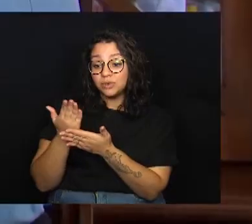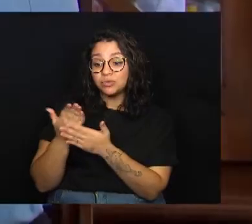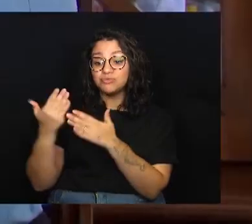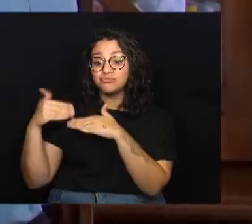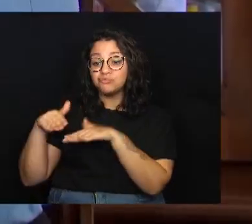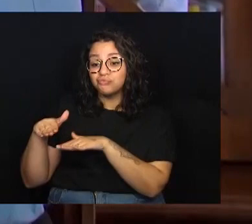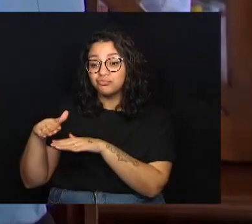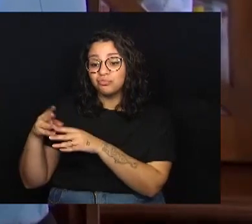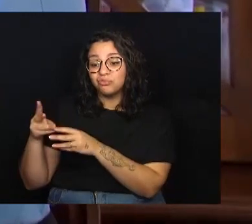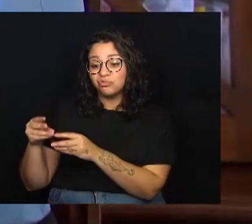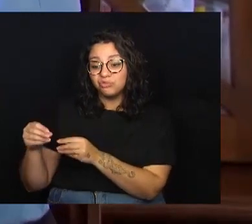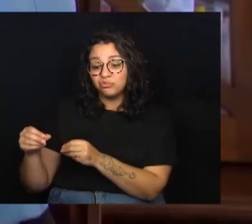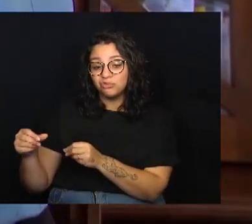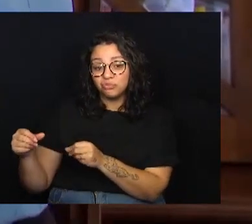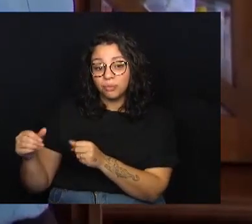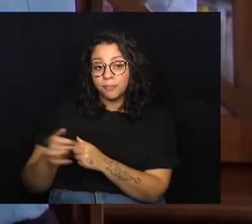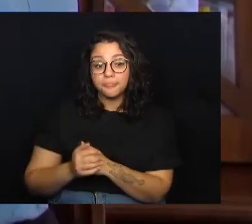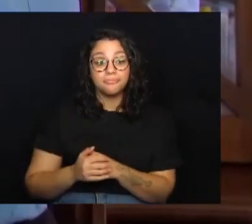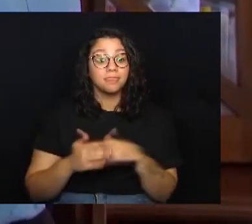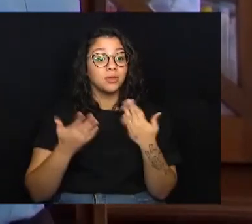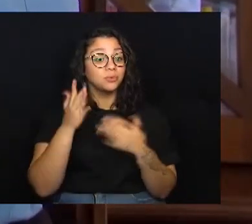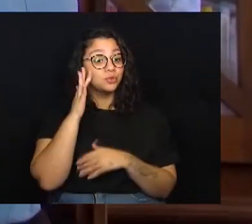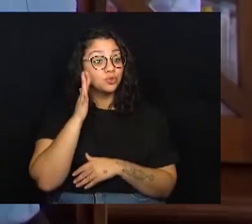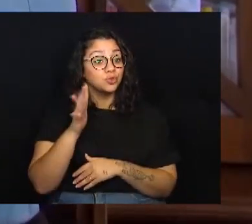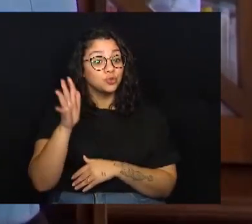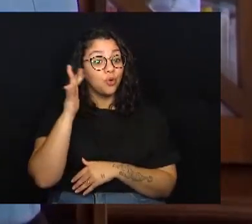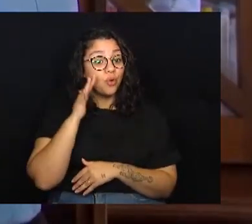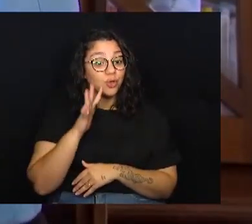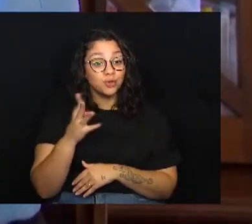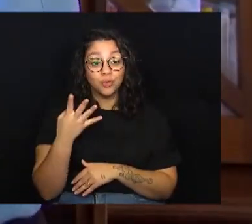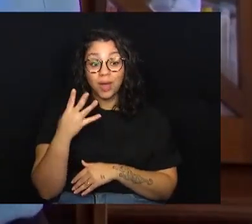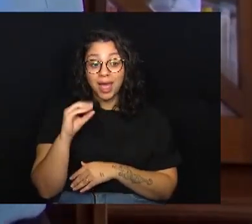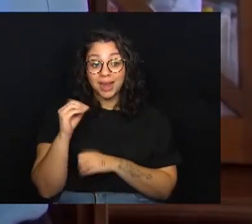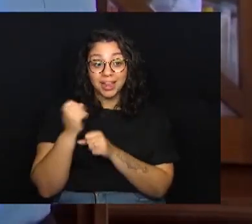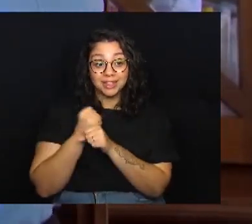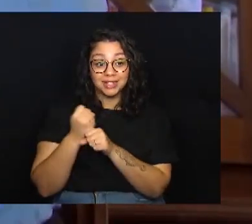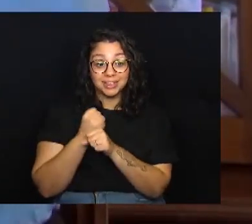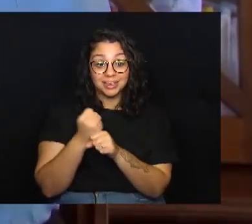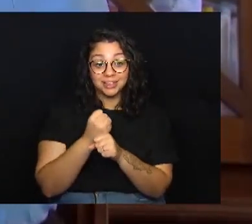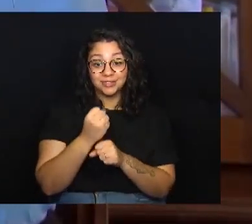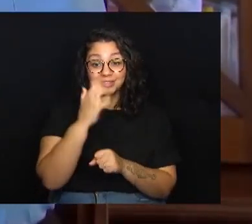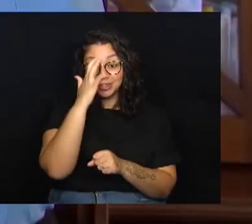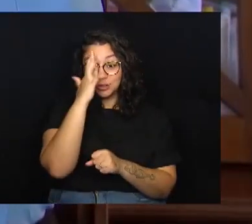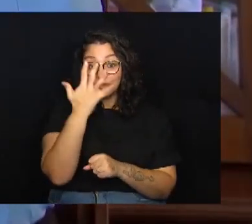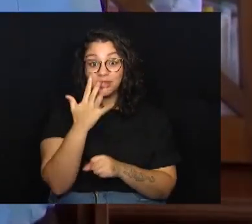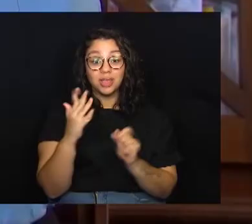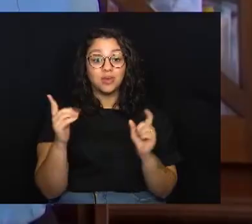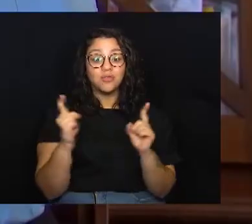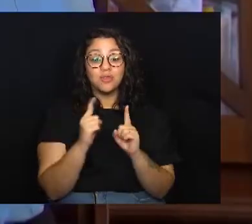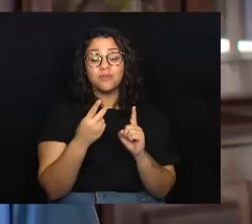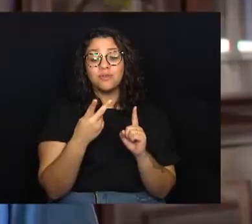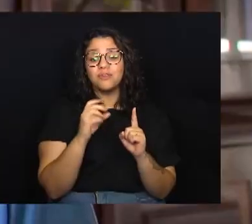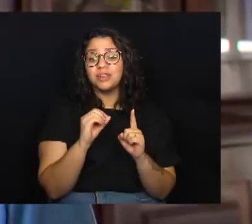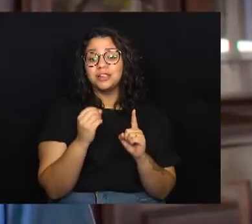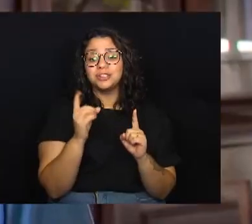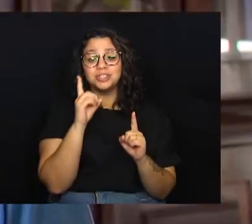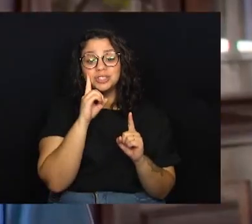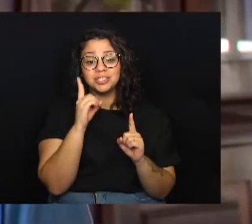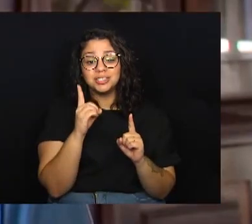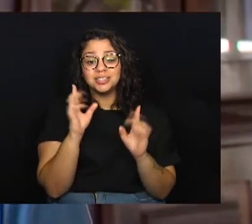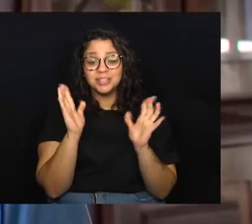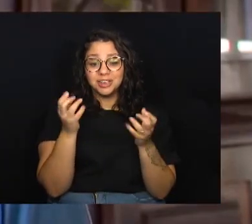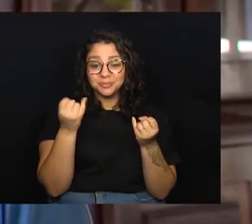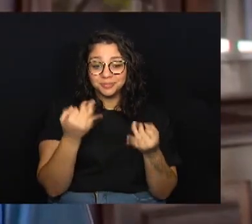deteriorando. O sonho de mais de 4 décadas foi realizado em menos de 20 dias, como conta Ana Maria. Então,